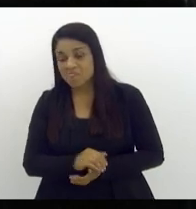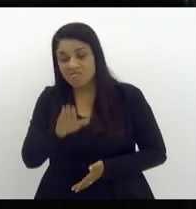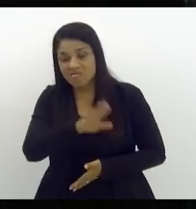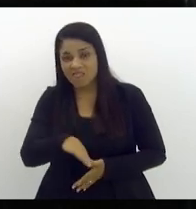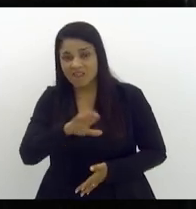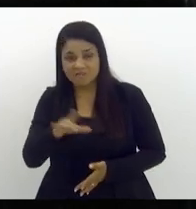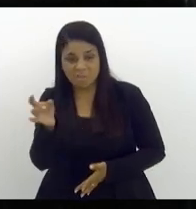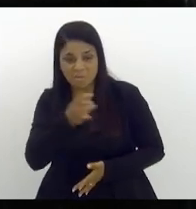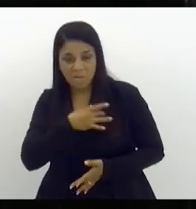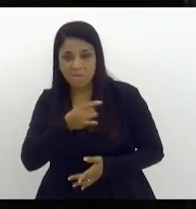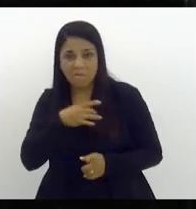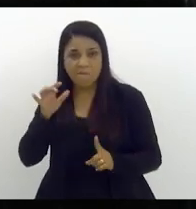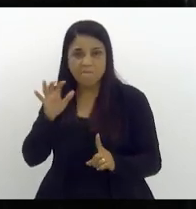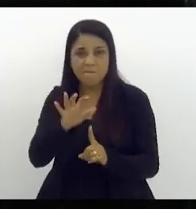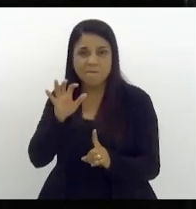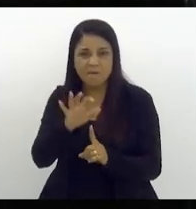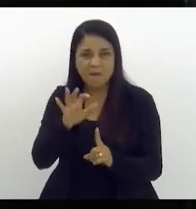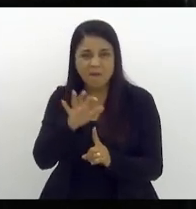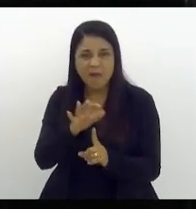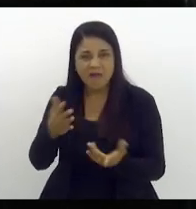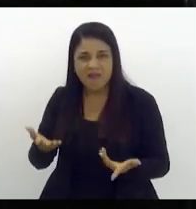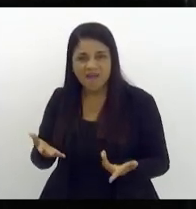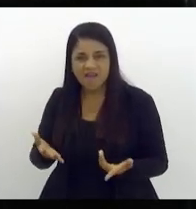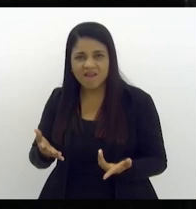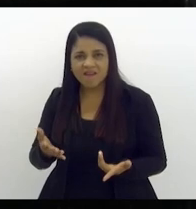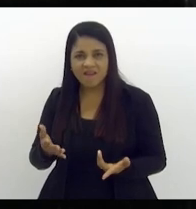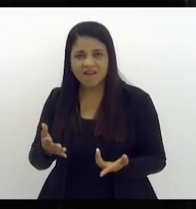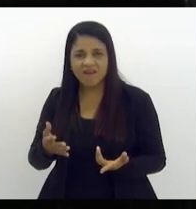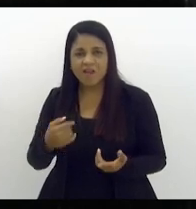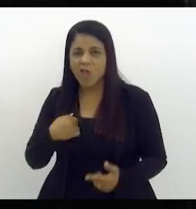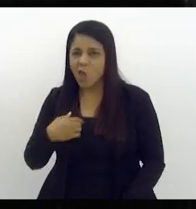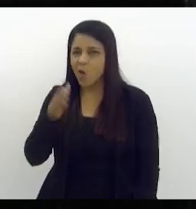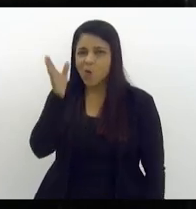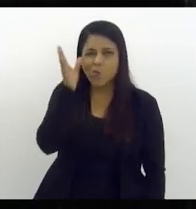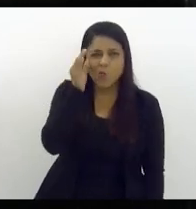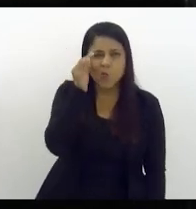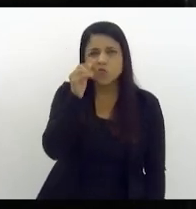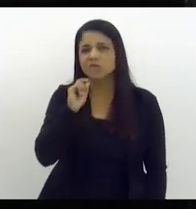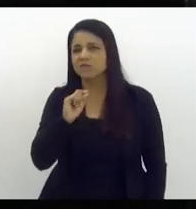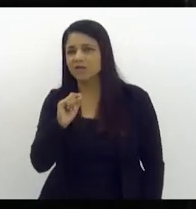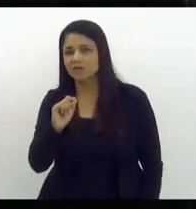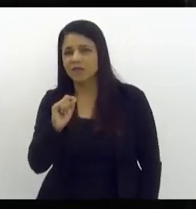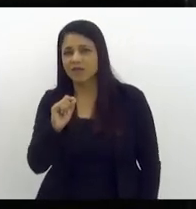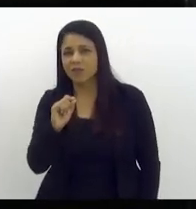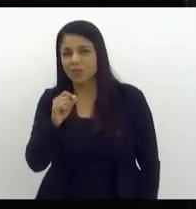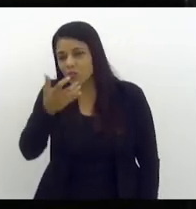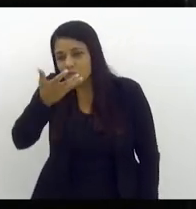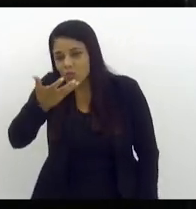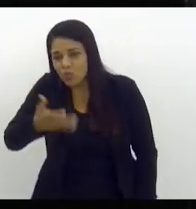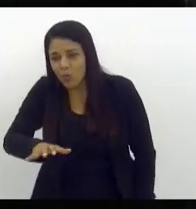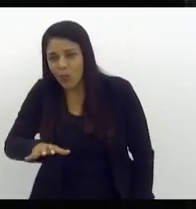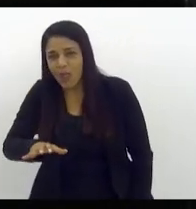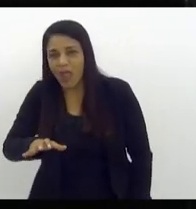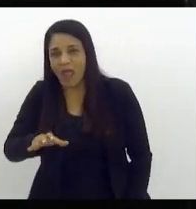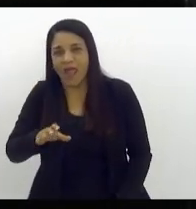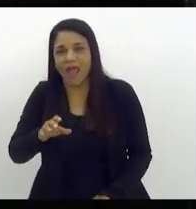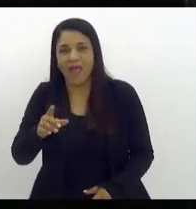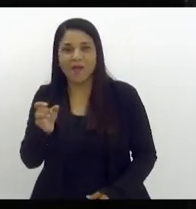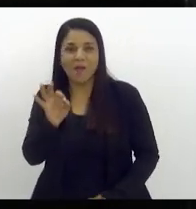amedrontadas. E uma coisa me trouxe assim uma curiosidade muito grande, que falam que não querem polícia dentro da